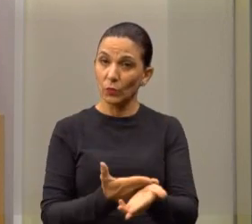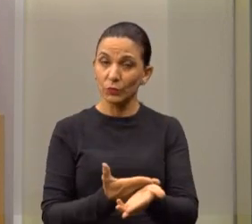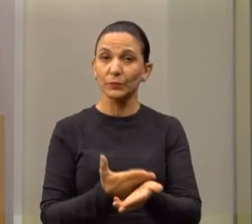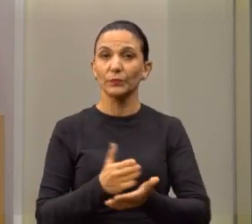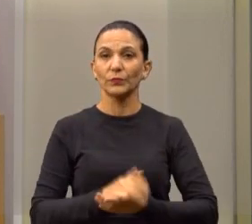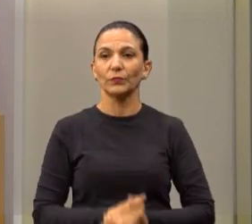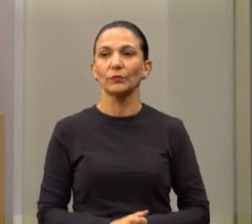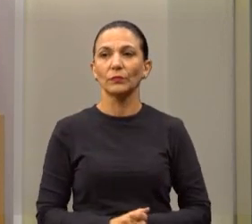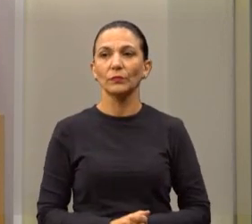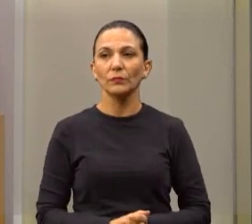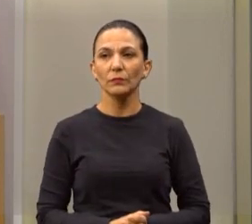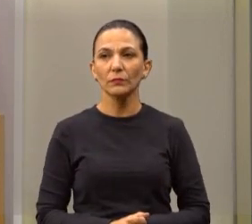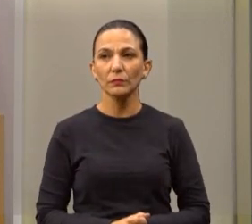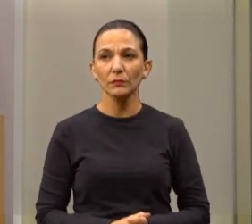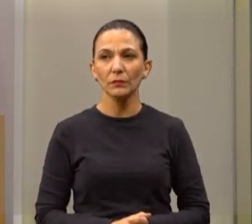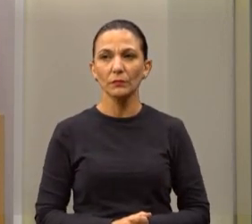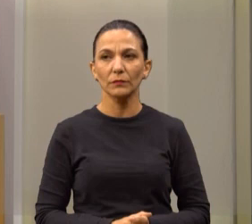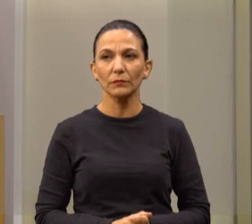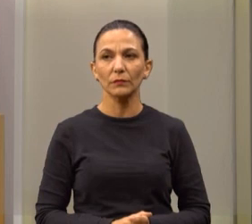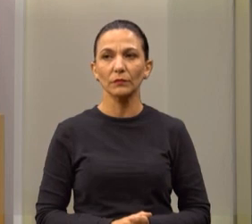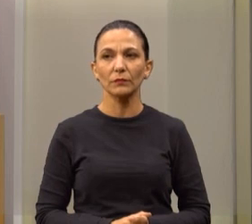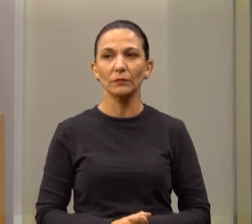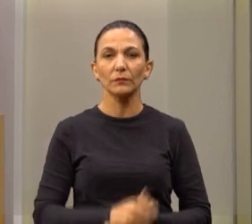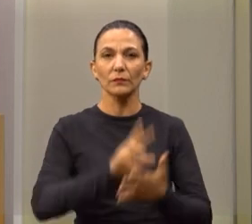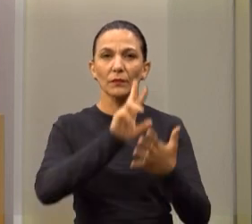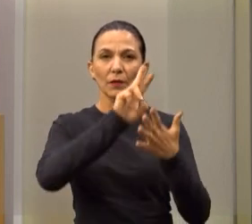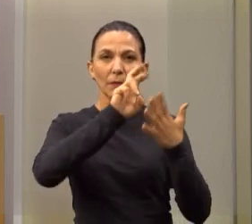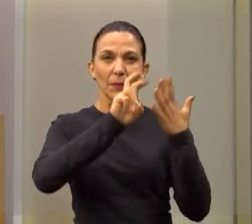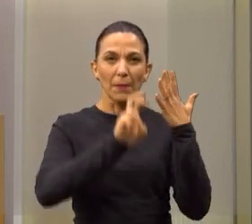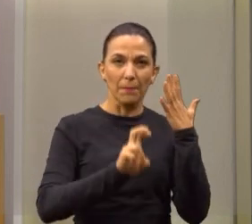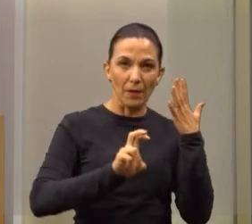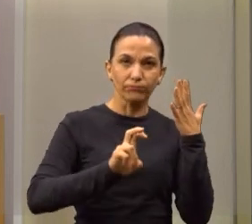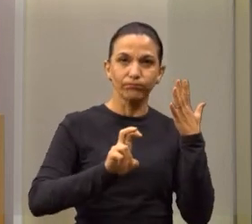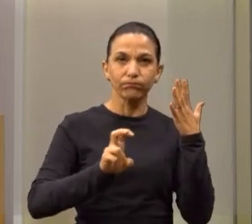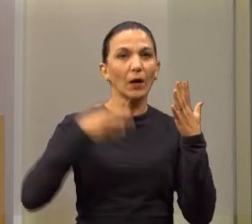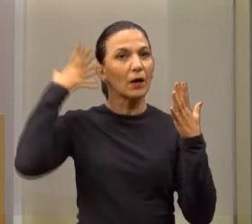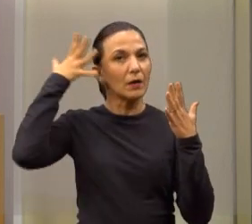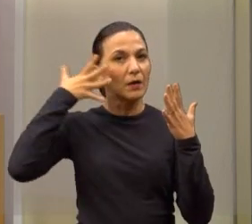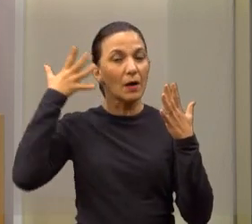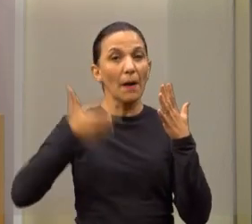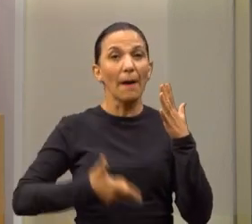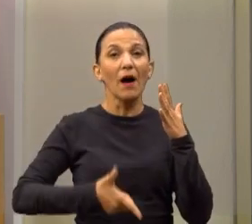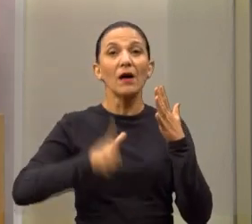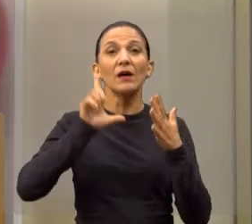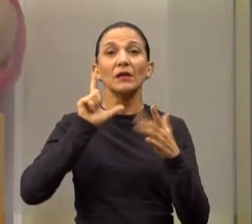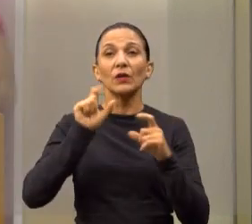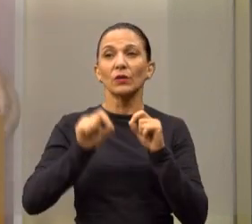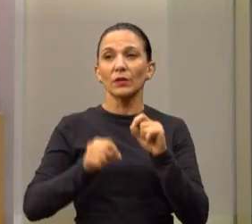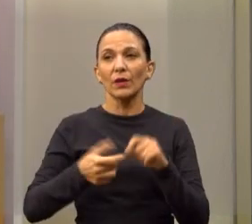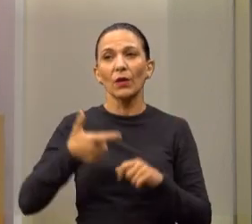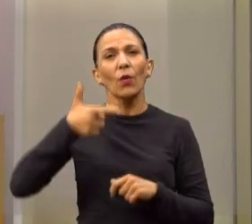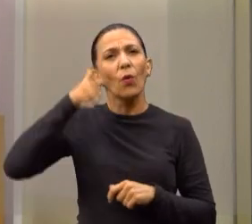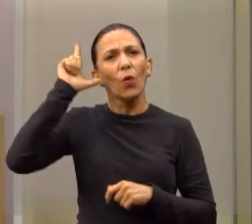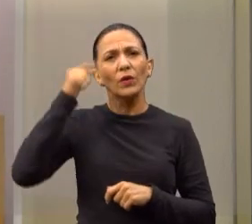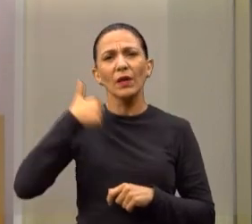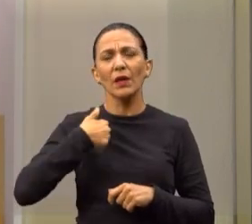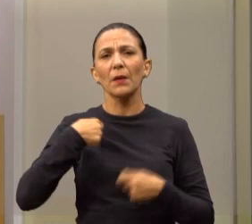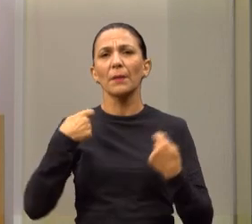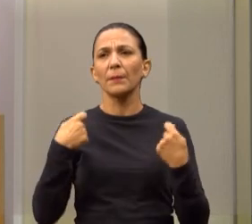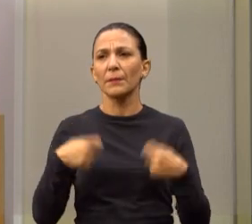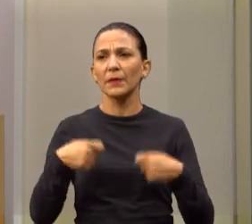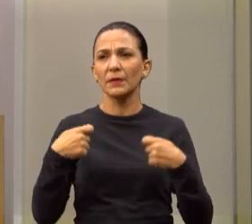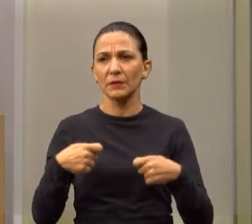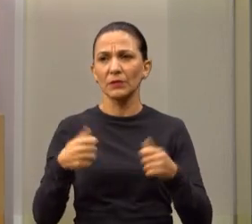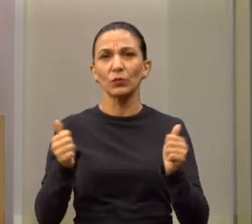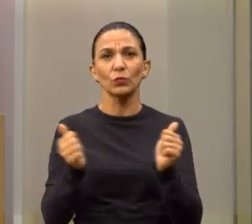hoje. Bem, eu quero falar sobre alguns pontos, mas antes ontem eu precisei,